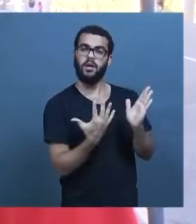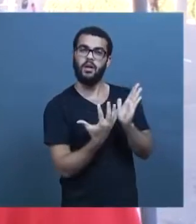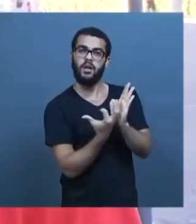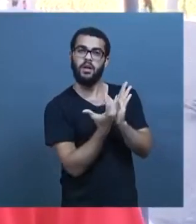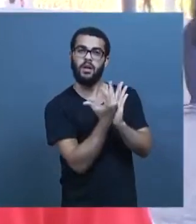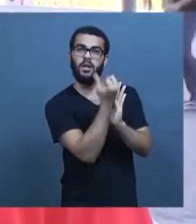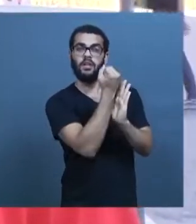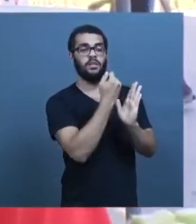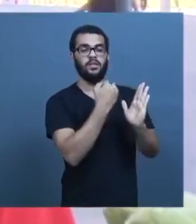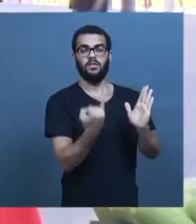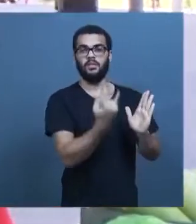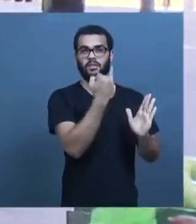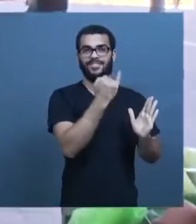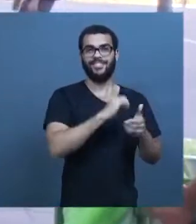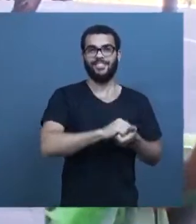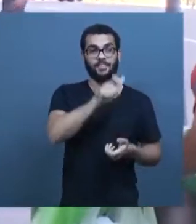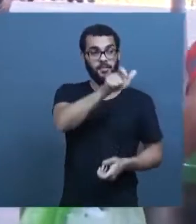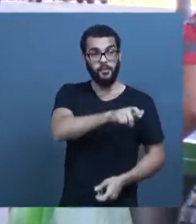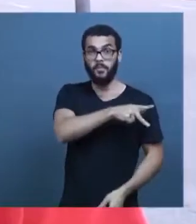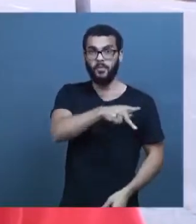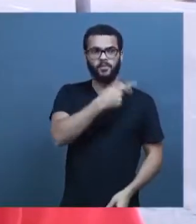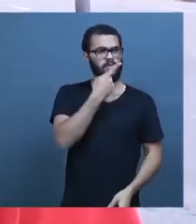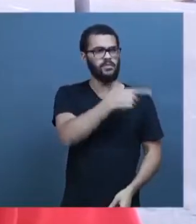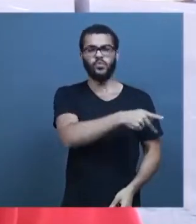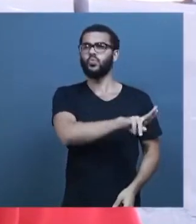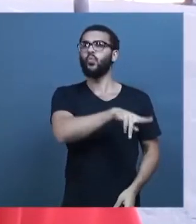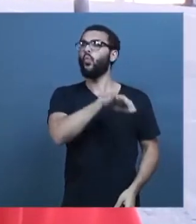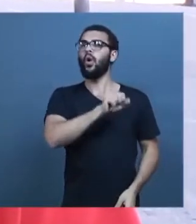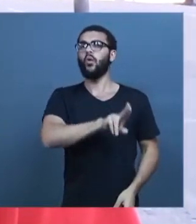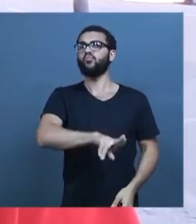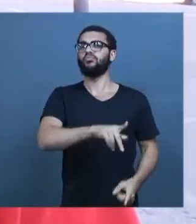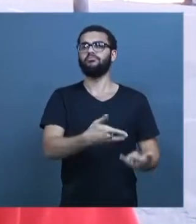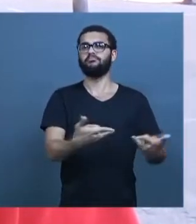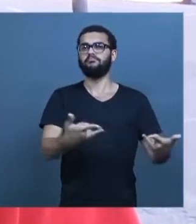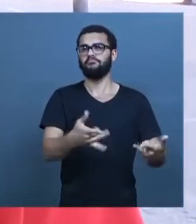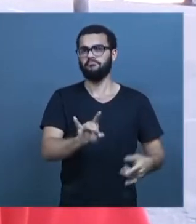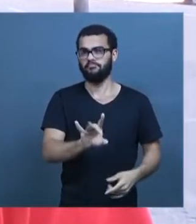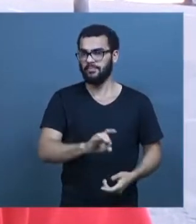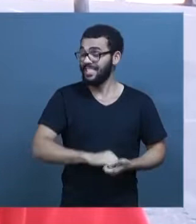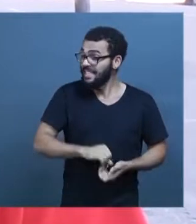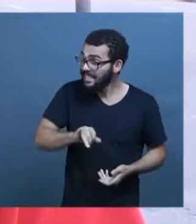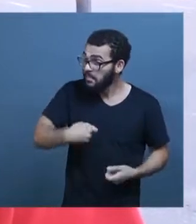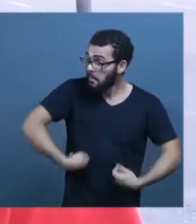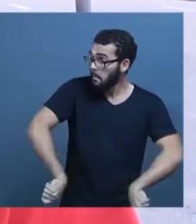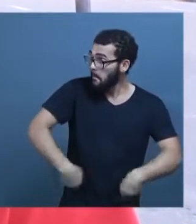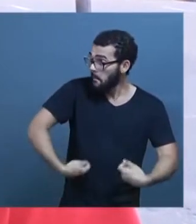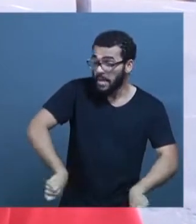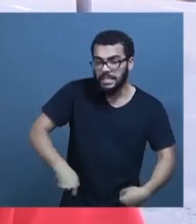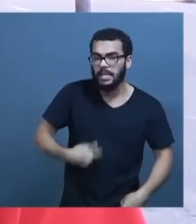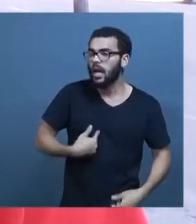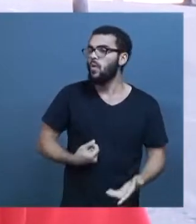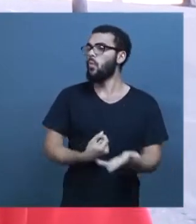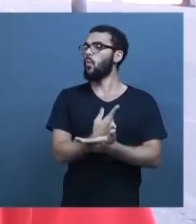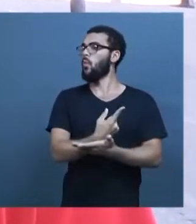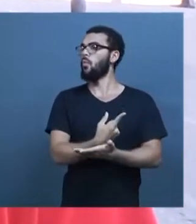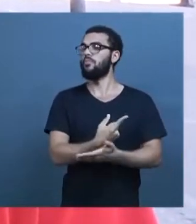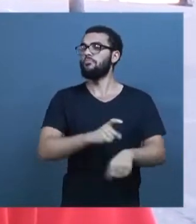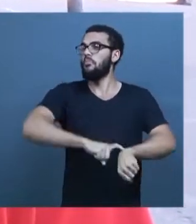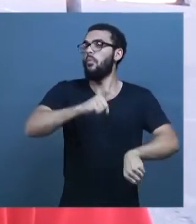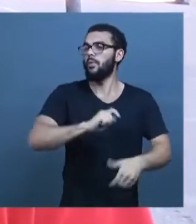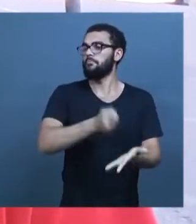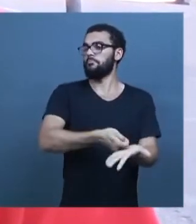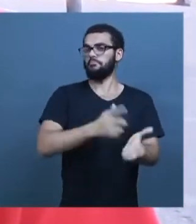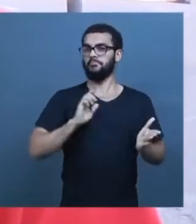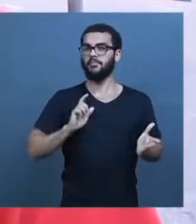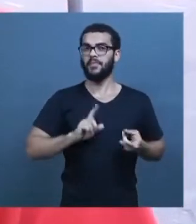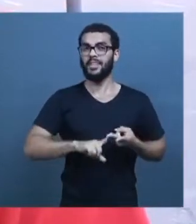que nunca entrou no cheque especial. Se é algo de muita necessidade, você compra à vista. Se é algo que você não vai precisar, espera juntar